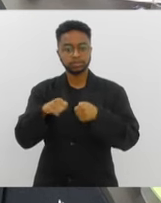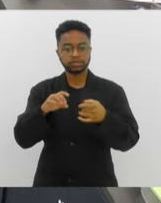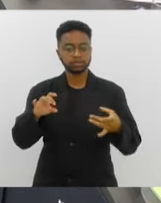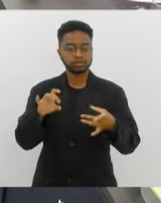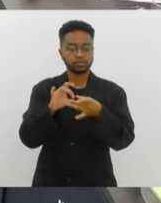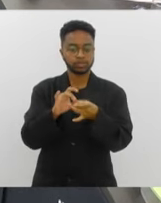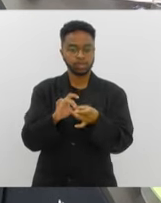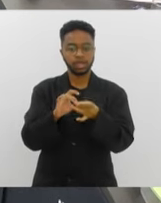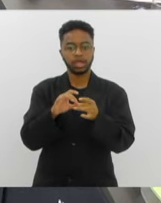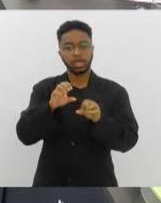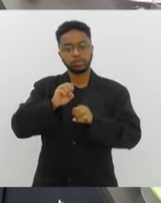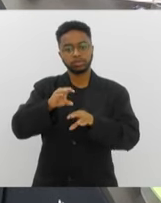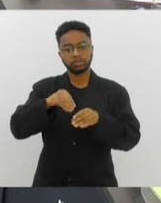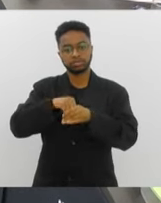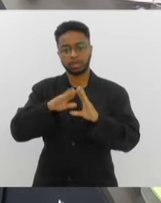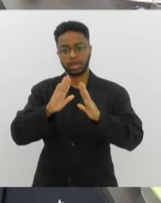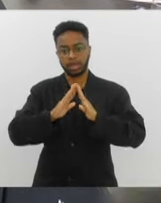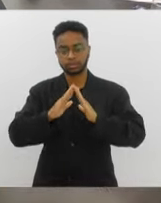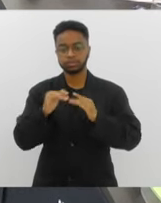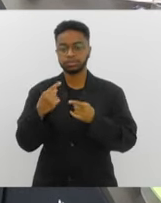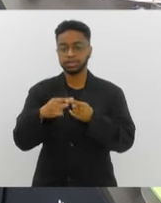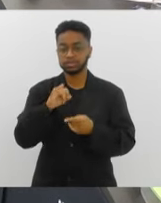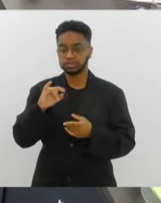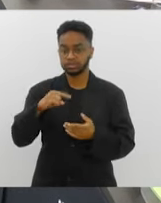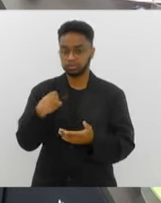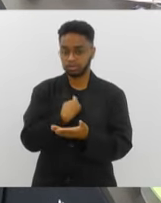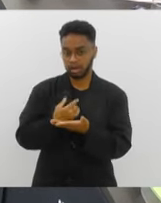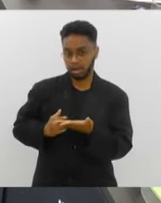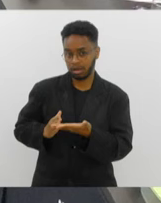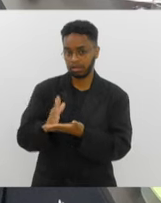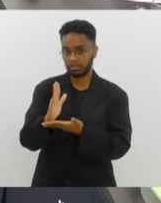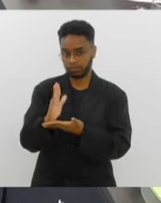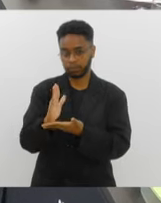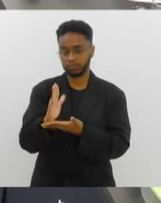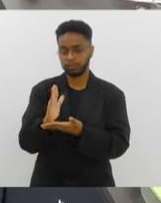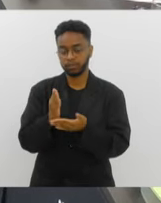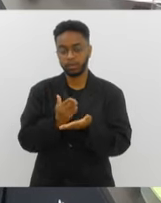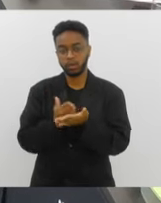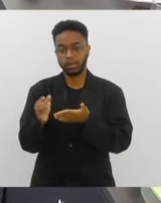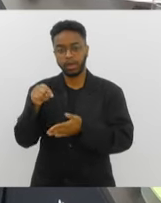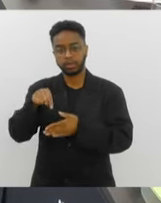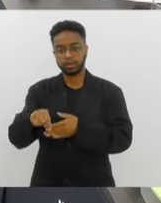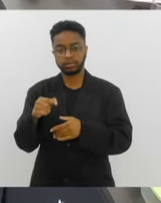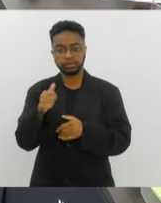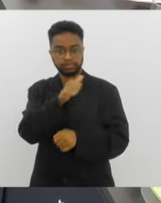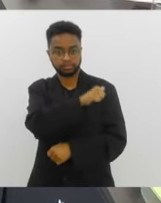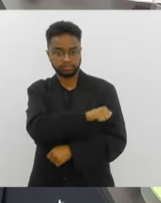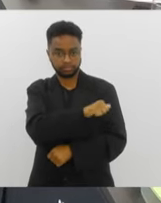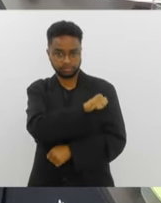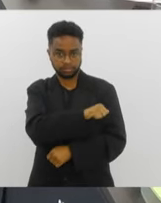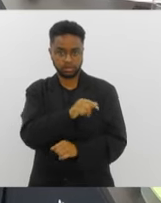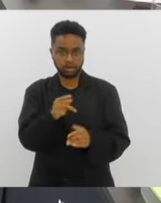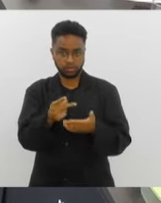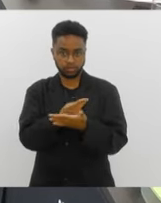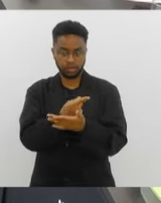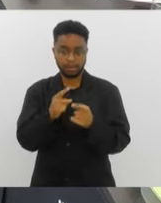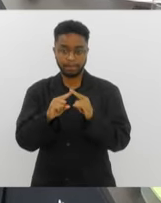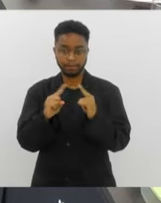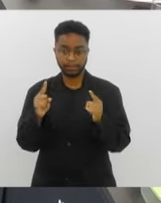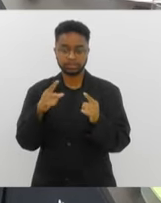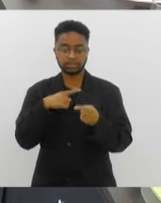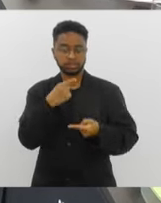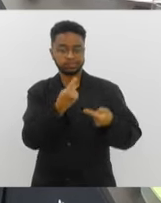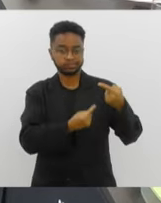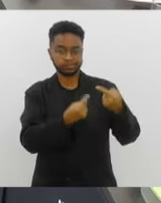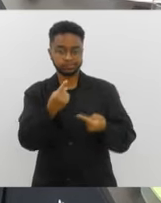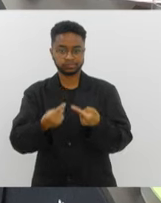do homeschooling. Porque, senão, se a gente aprovar ela entrar em vigor no Estado do Rio de Janeiro, enquanto